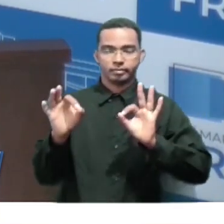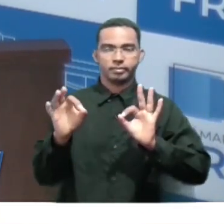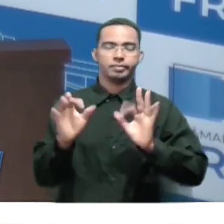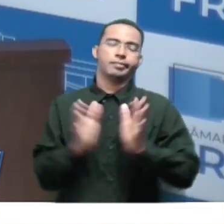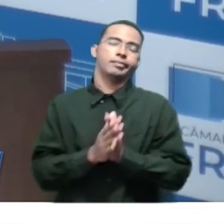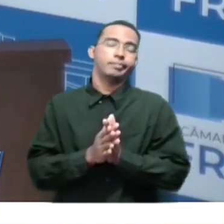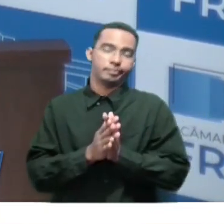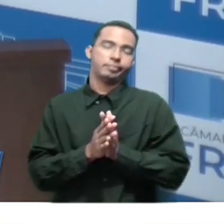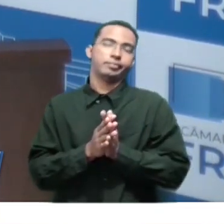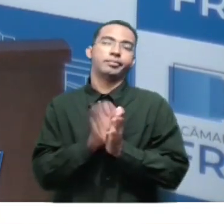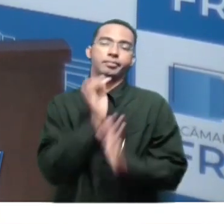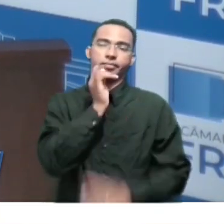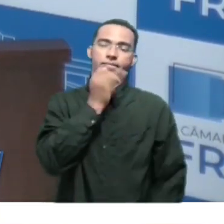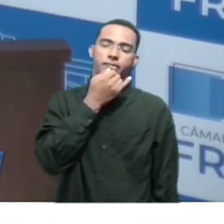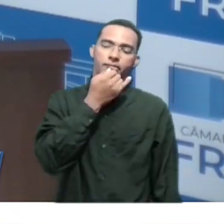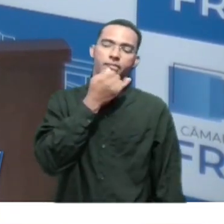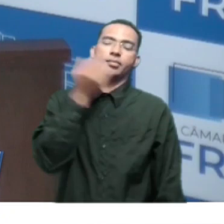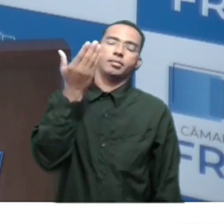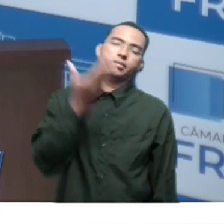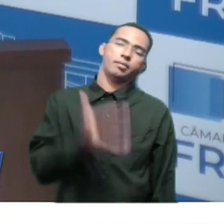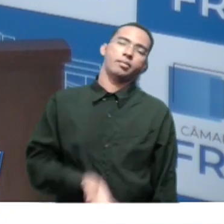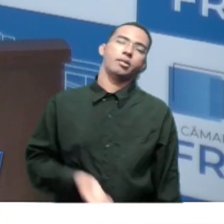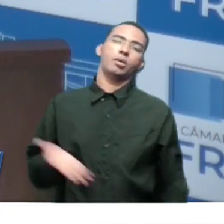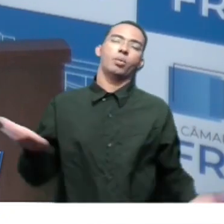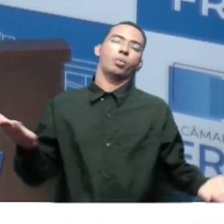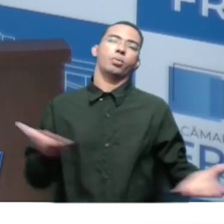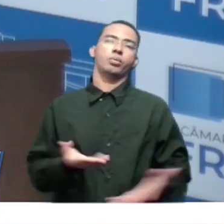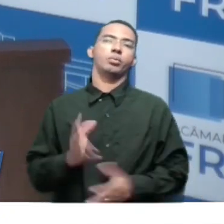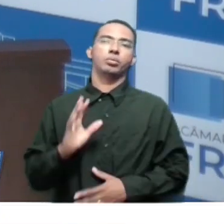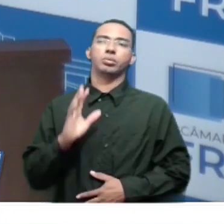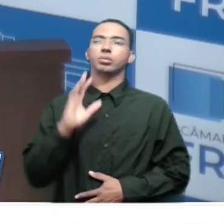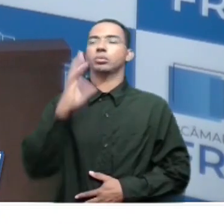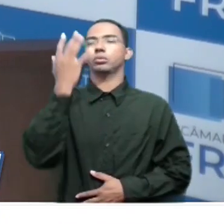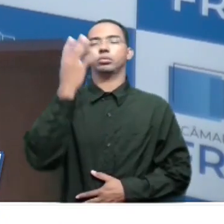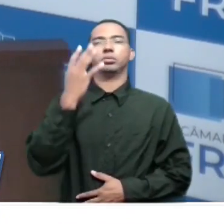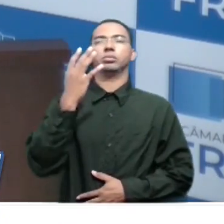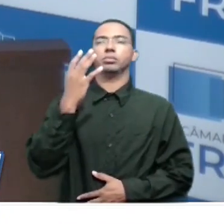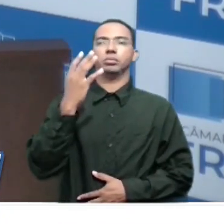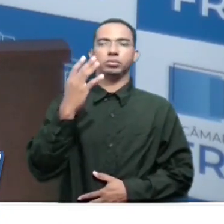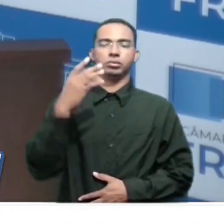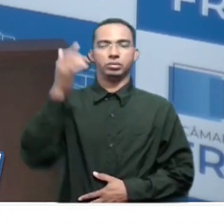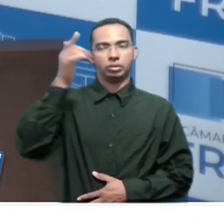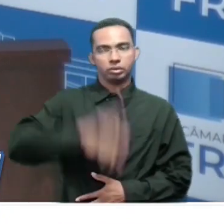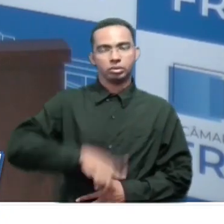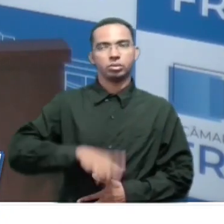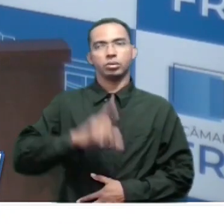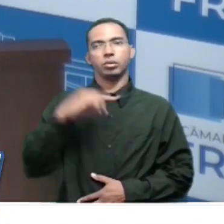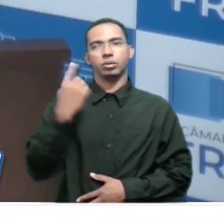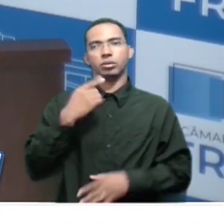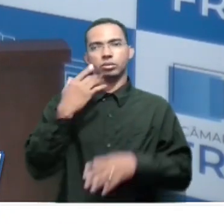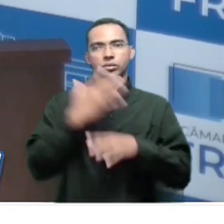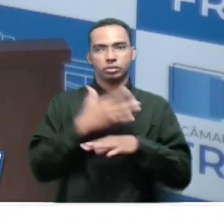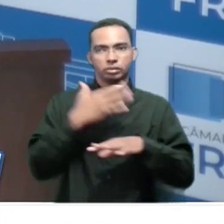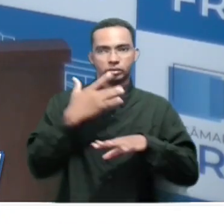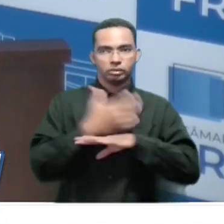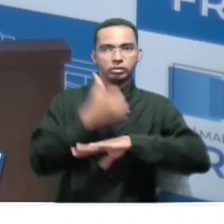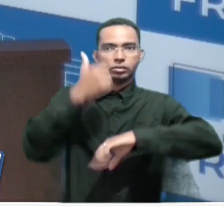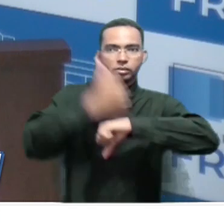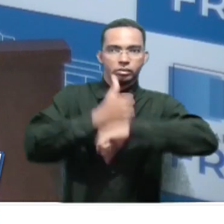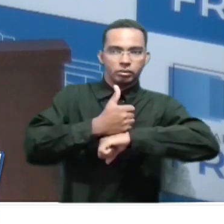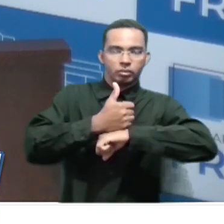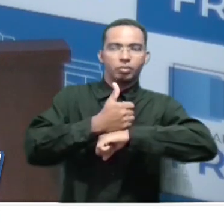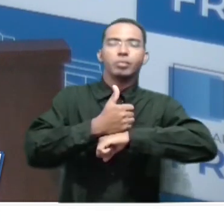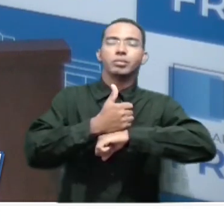Infelizmente, o que me traz aqui é o fato de, mais uma vez, a nossa cidade